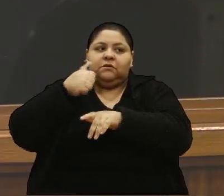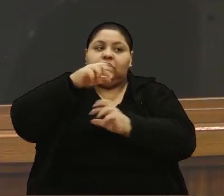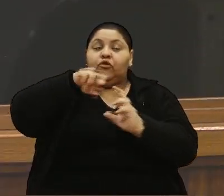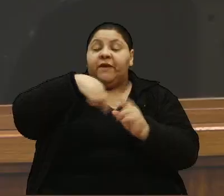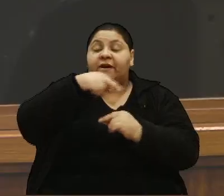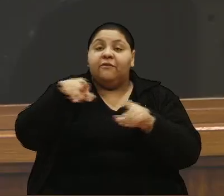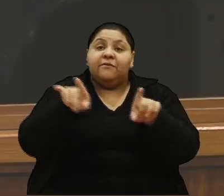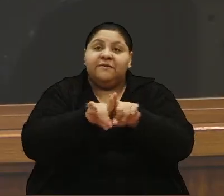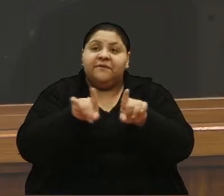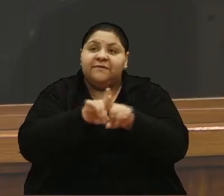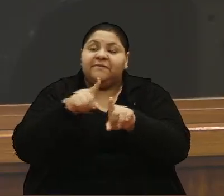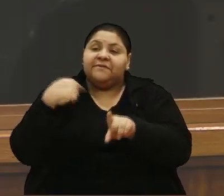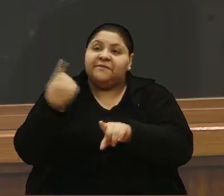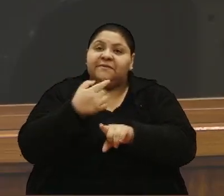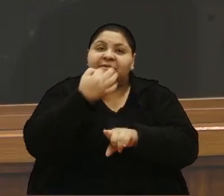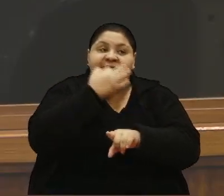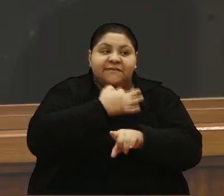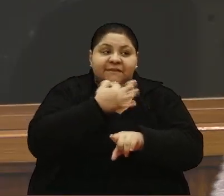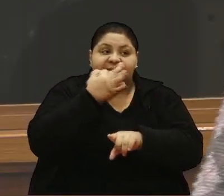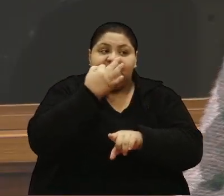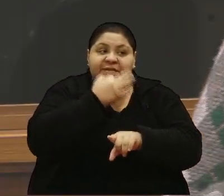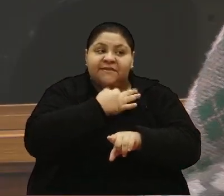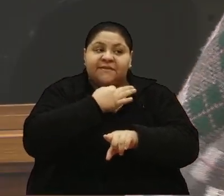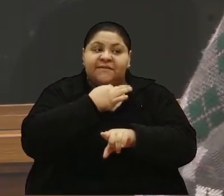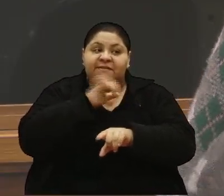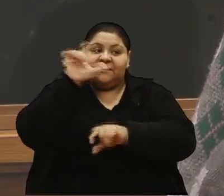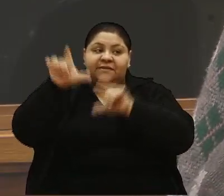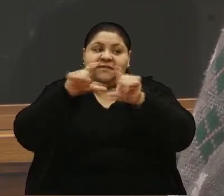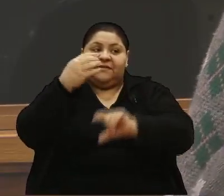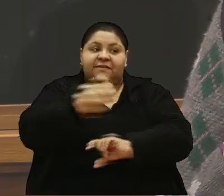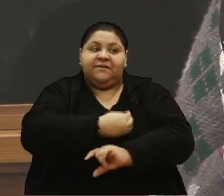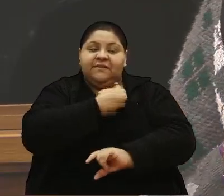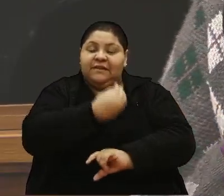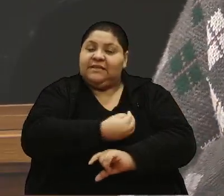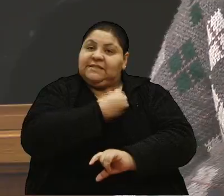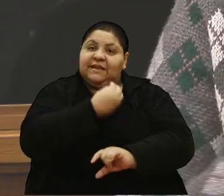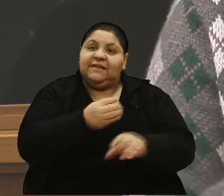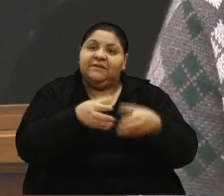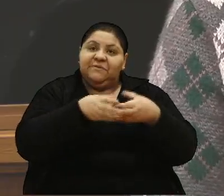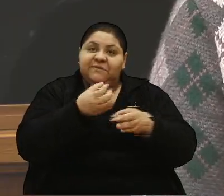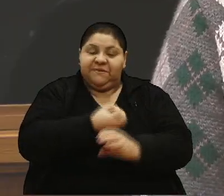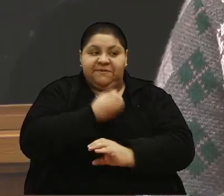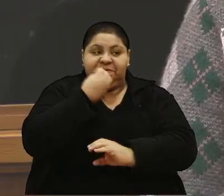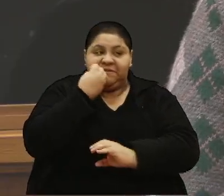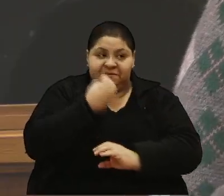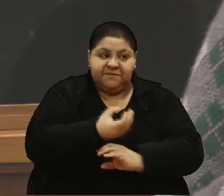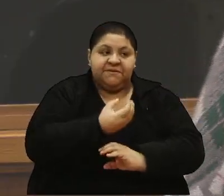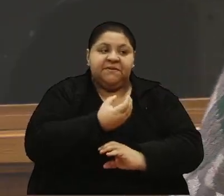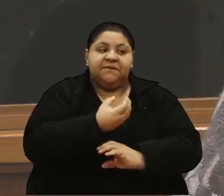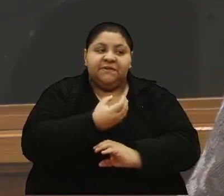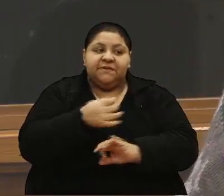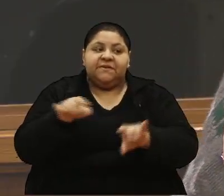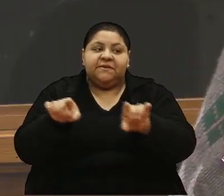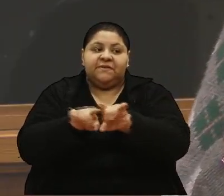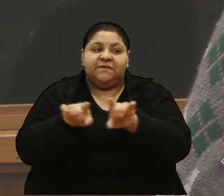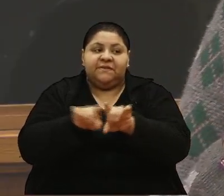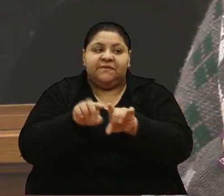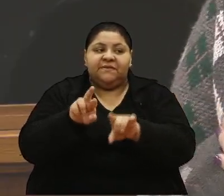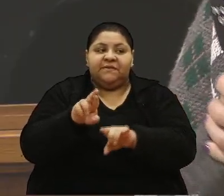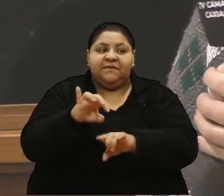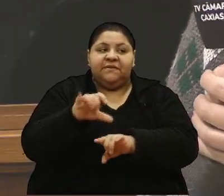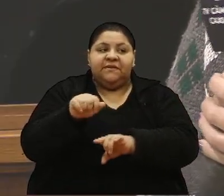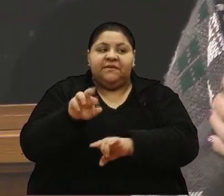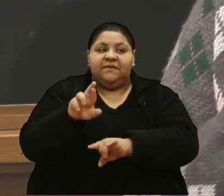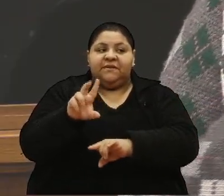aqui em Caxias, as pessoas sobreviviam e bem, razoavelmente bem. O Ricardinho